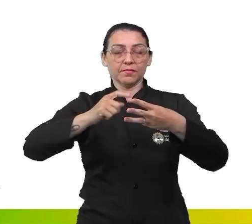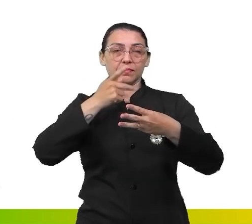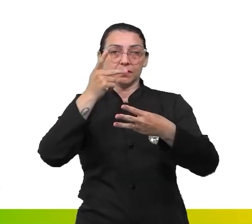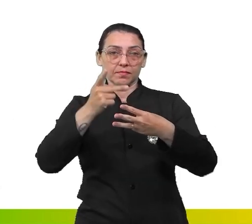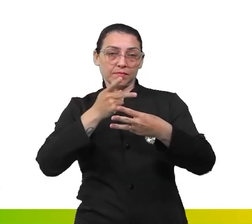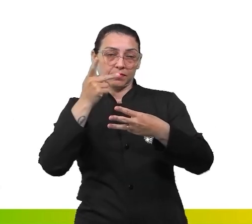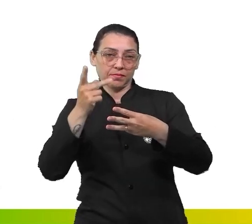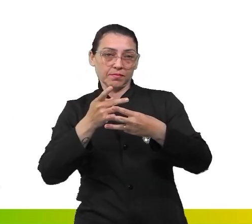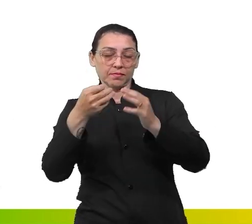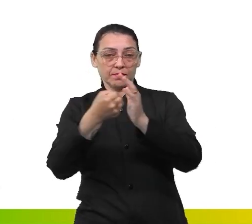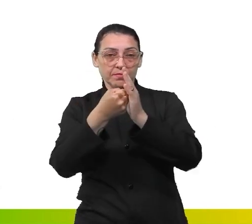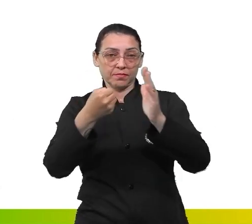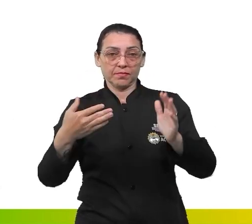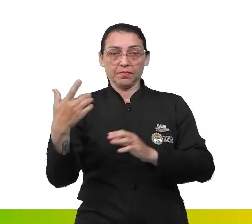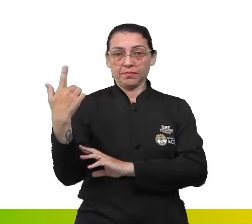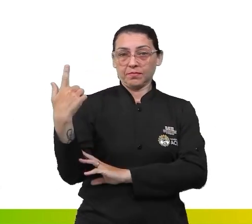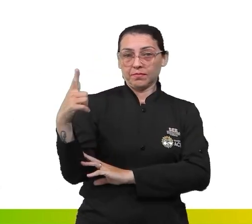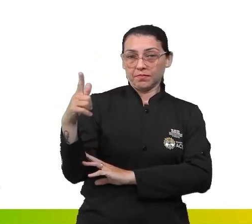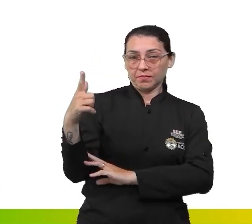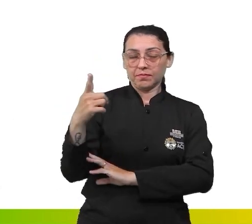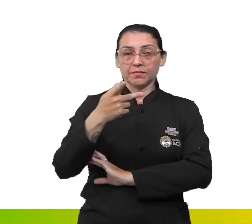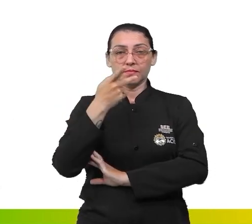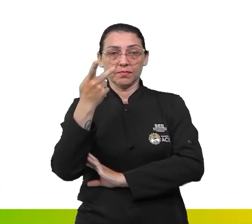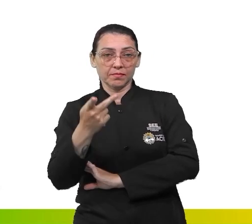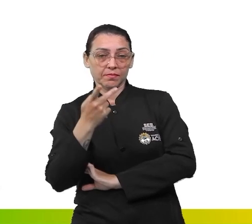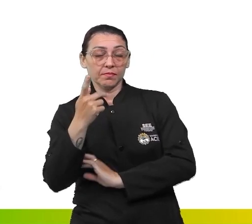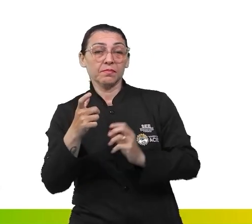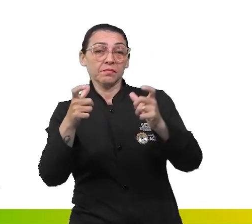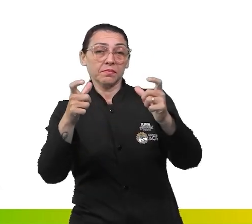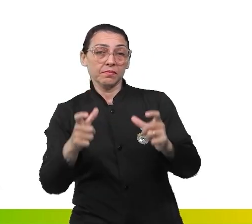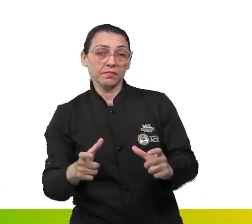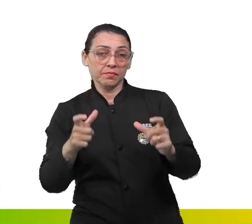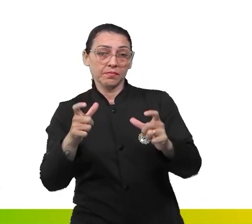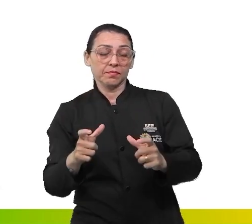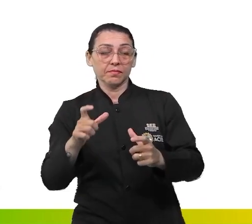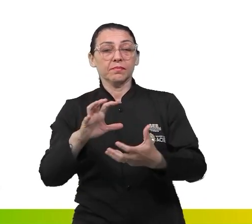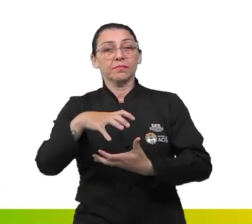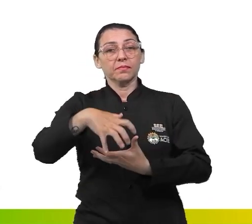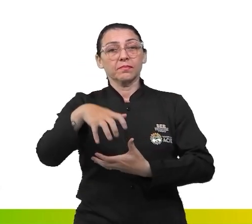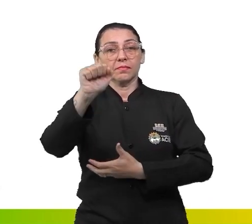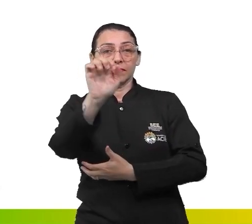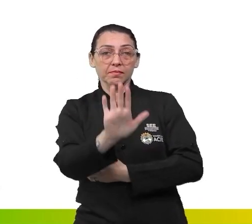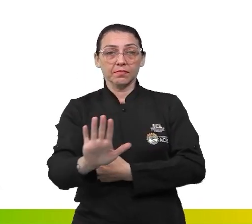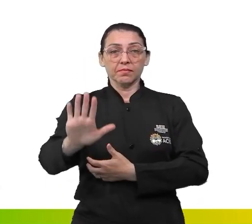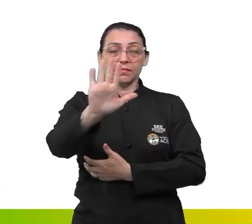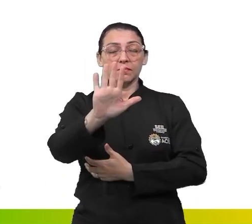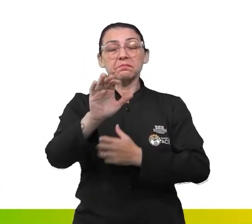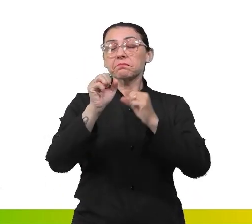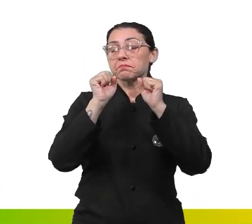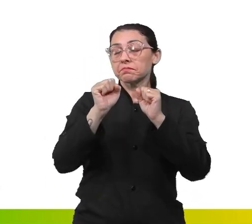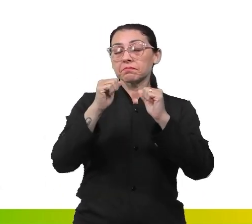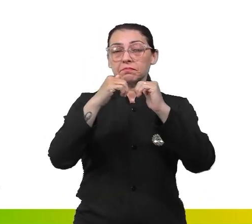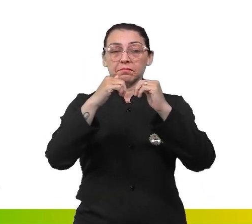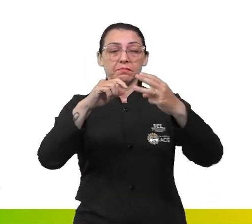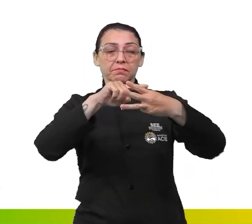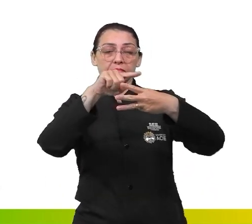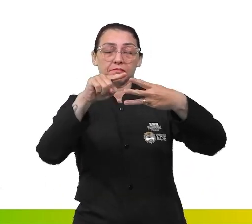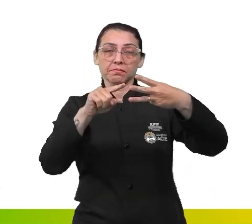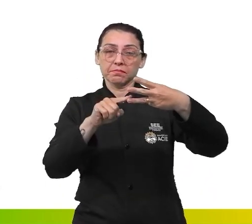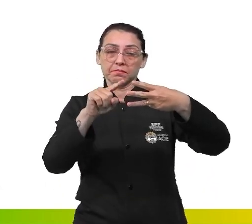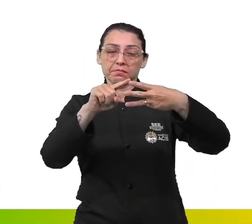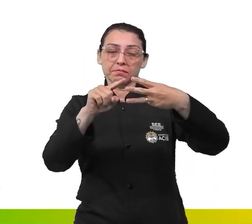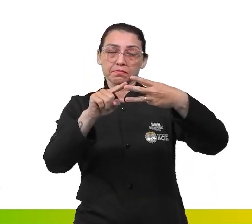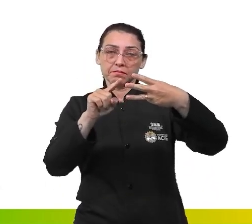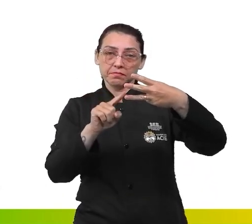fala de aspectos geográficos, quando a gente fala da localização do continente americano, nós podemos dividir a América nessas